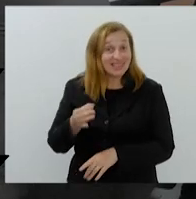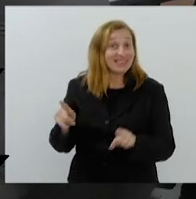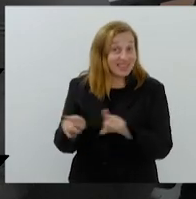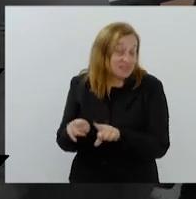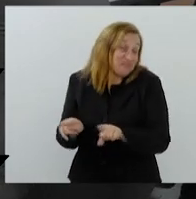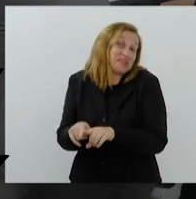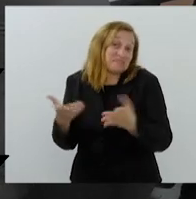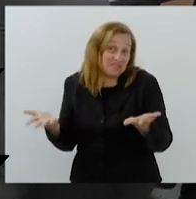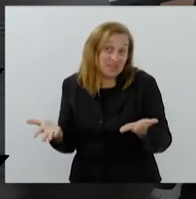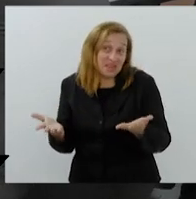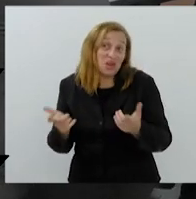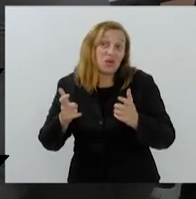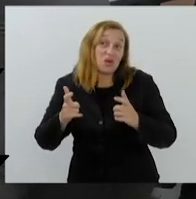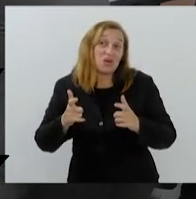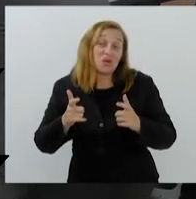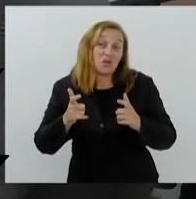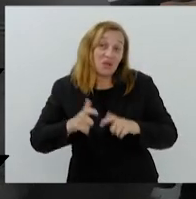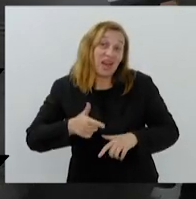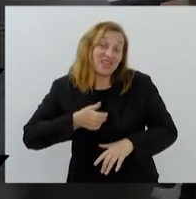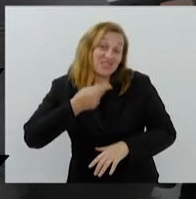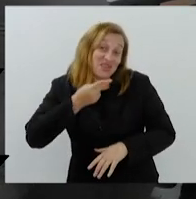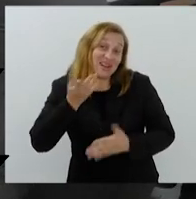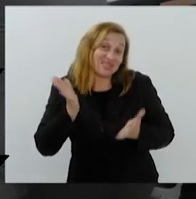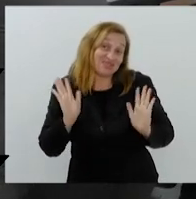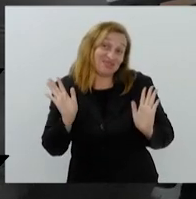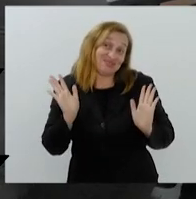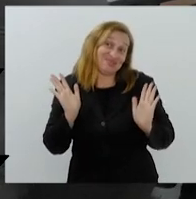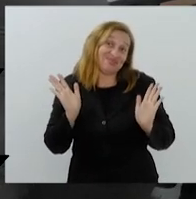é? Lugar de fala. Ele tem lugar de fala.